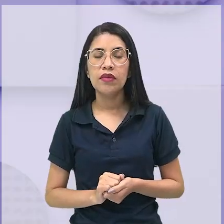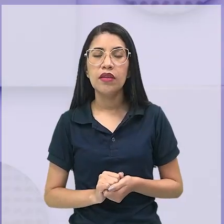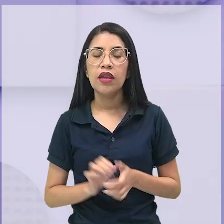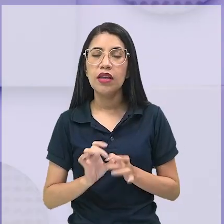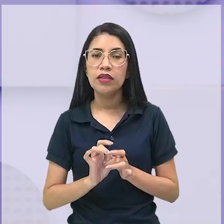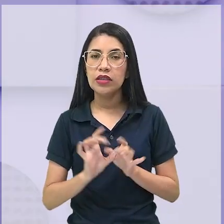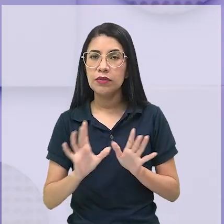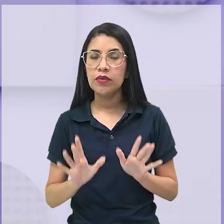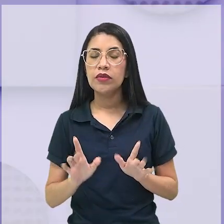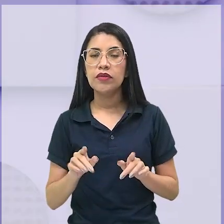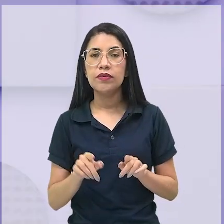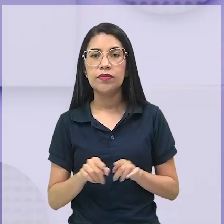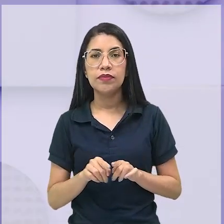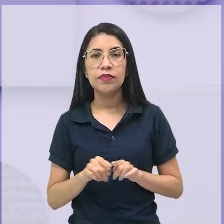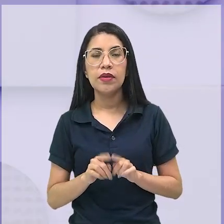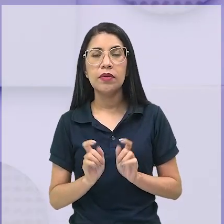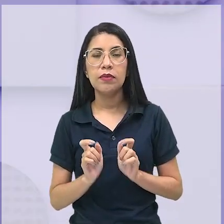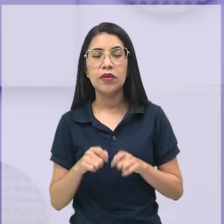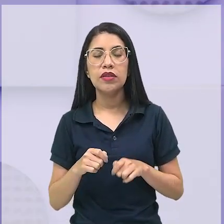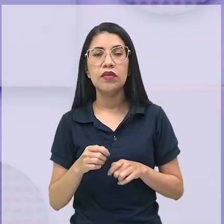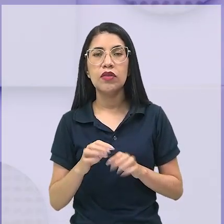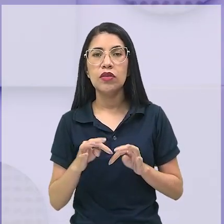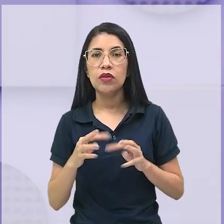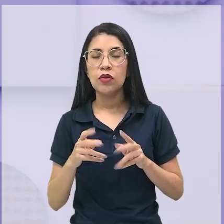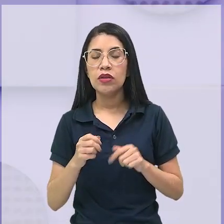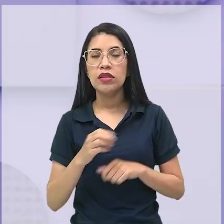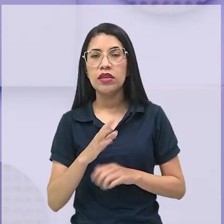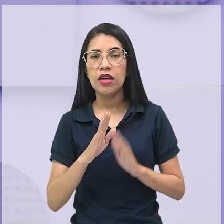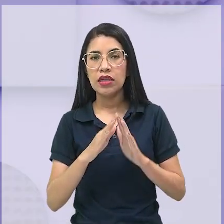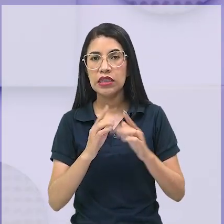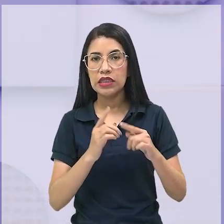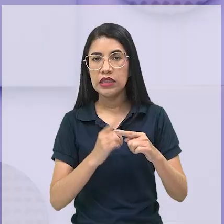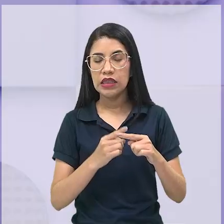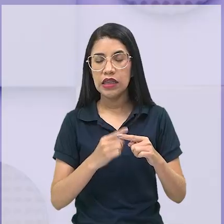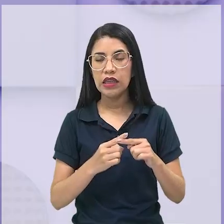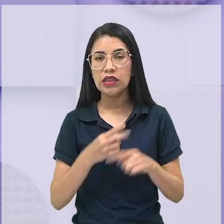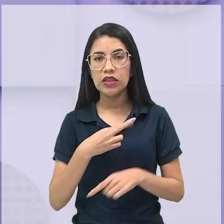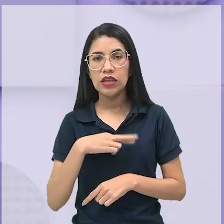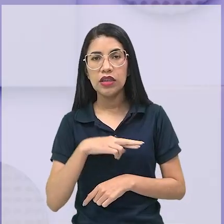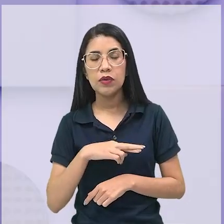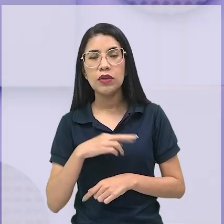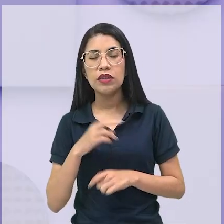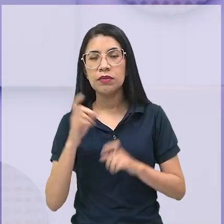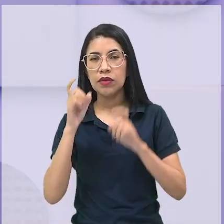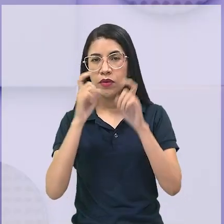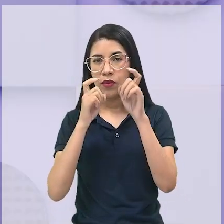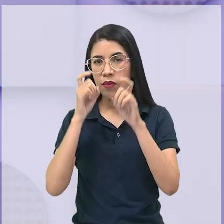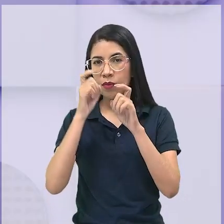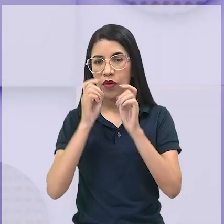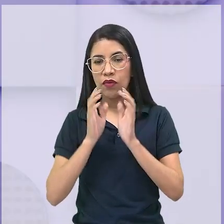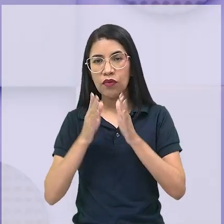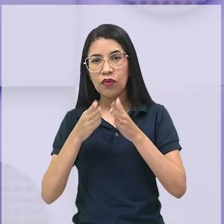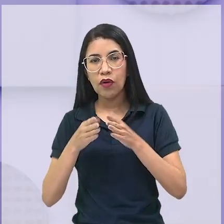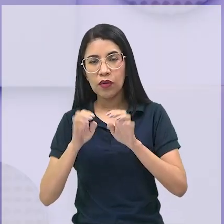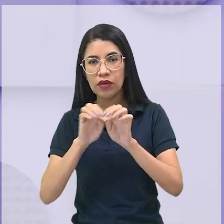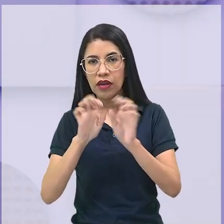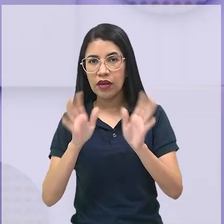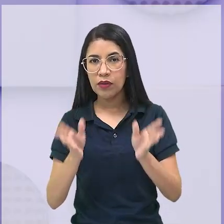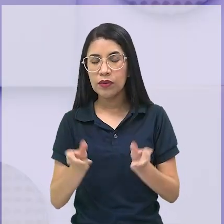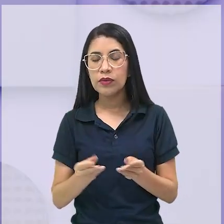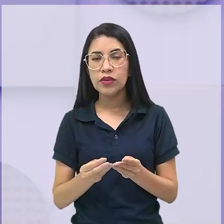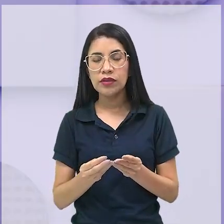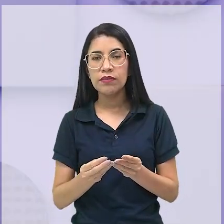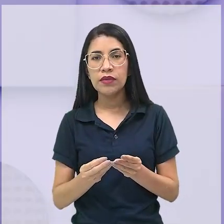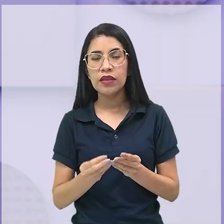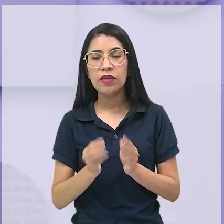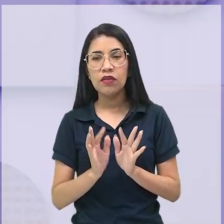à disposição para que as igrejas possam se preocupar mais com a dimensão da ecologia. E aqui